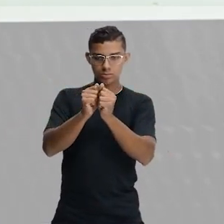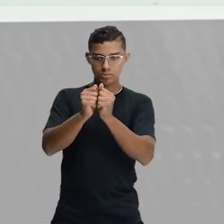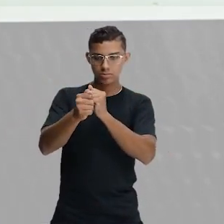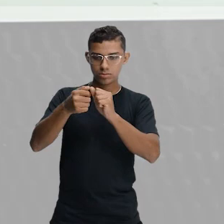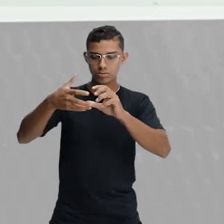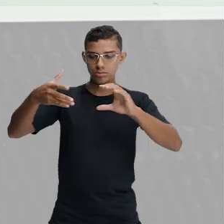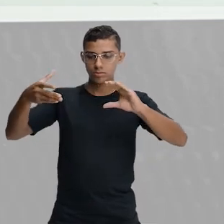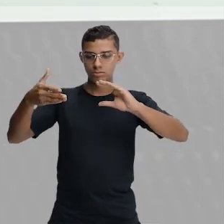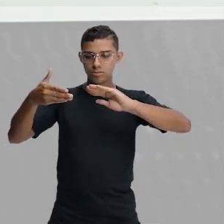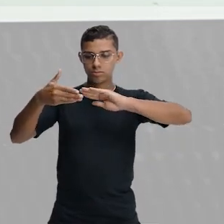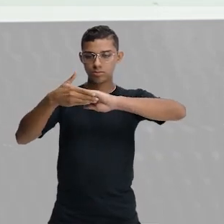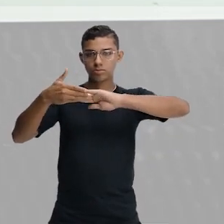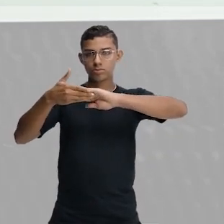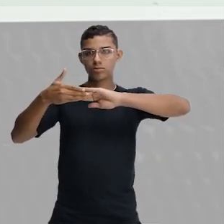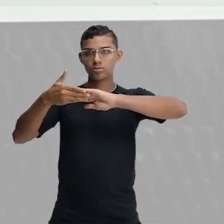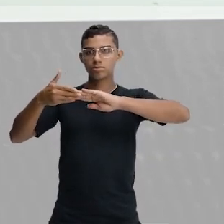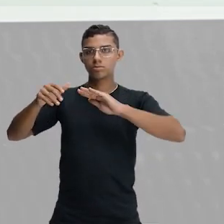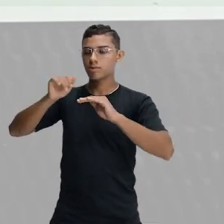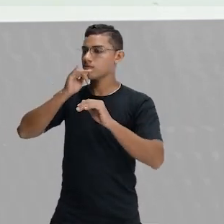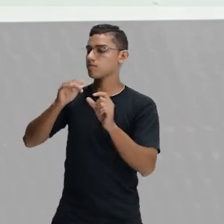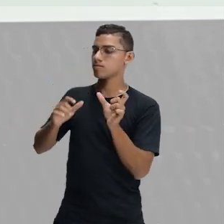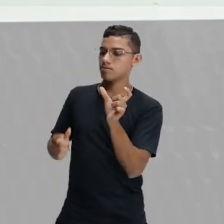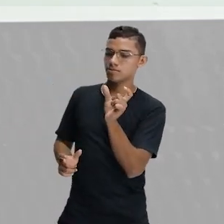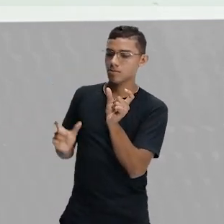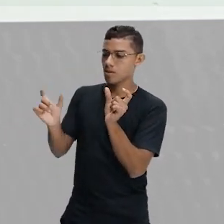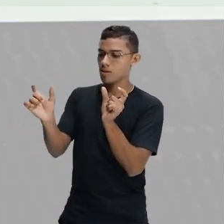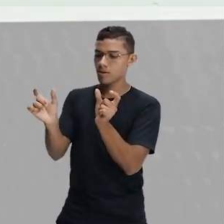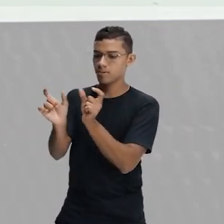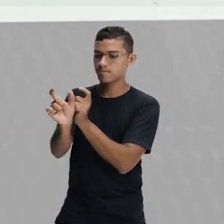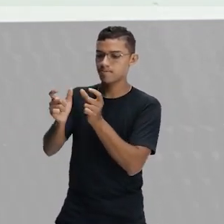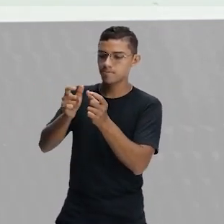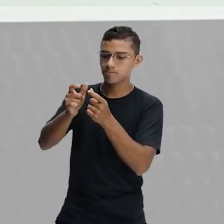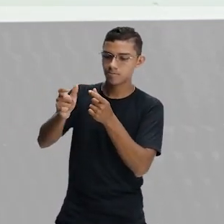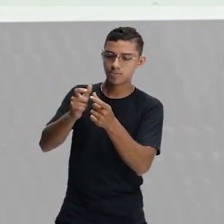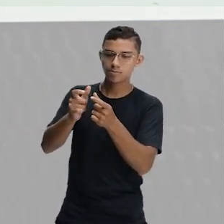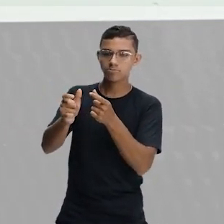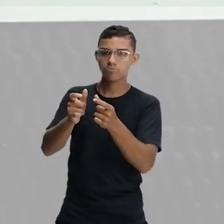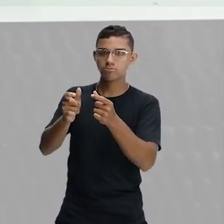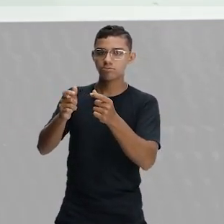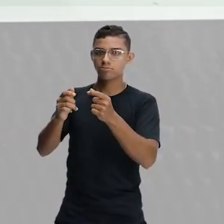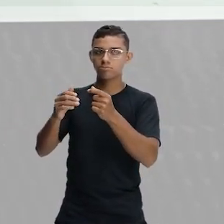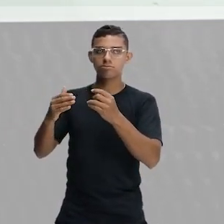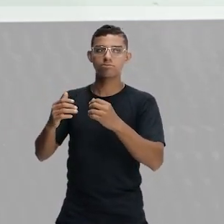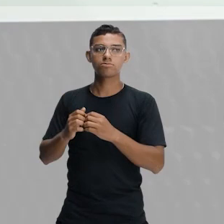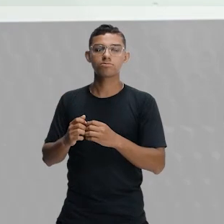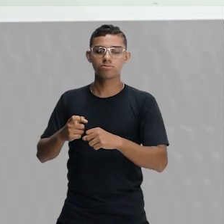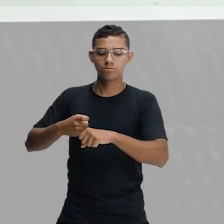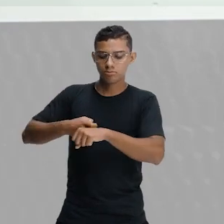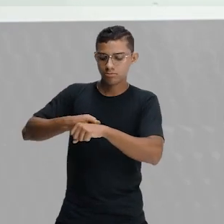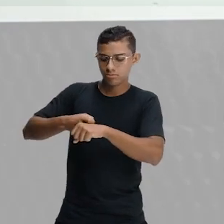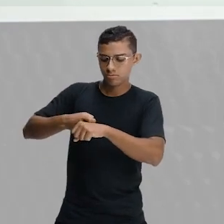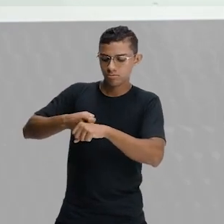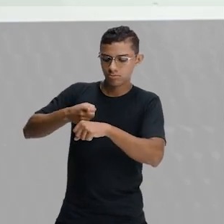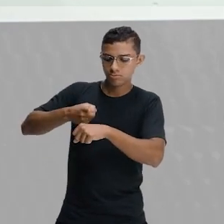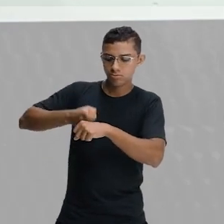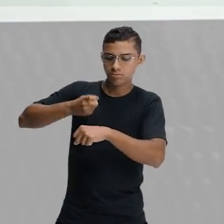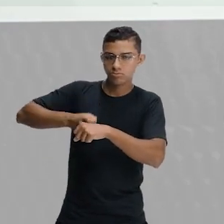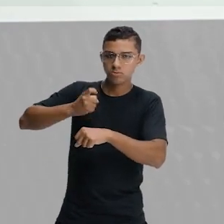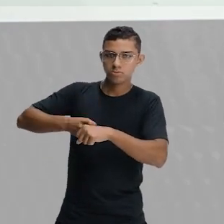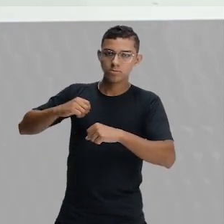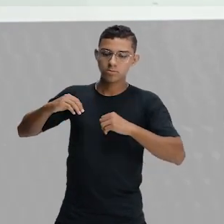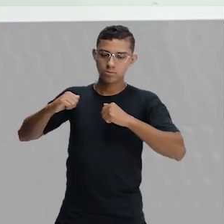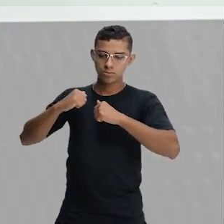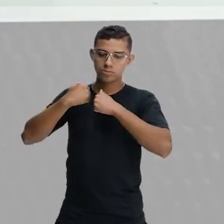a gente atritar um corpo com o outro, é você passar um corpo com o outro, tá certo? E quando você faz